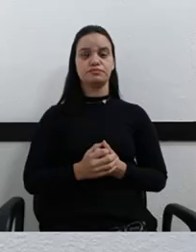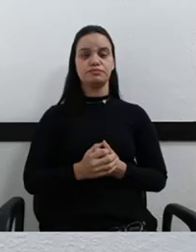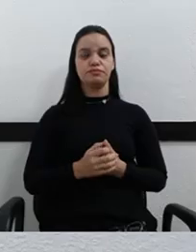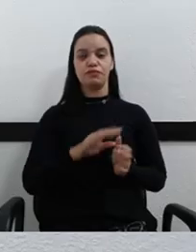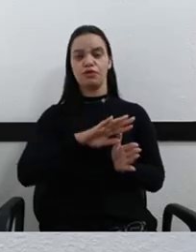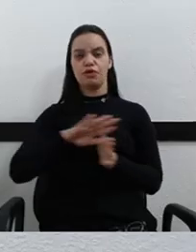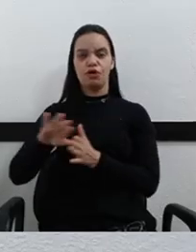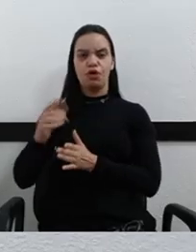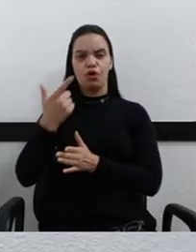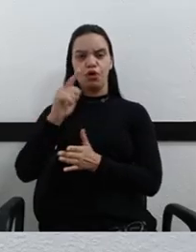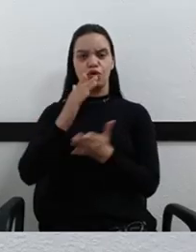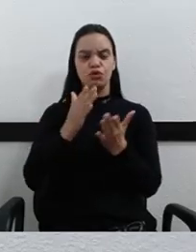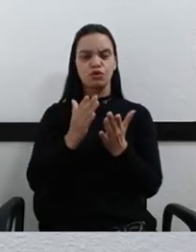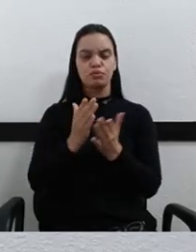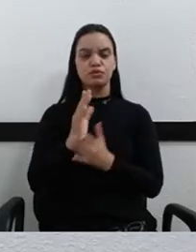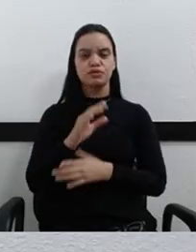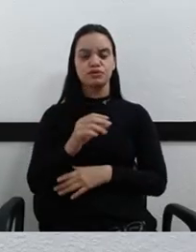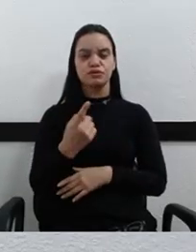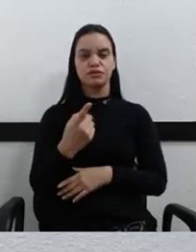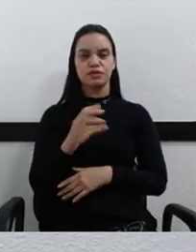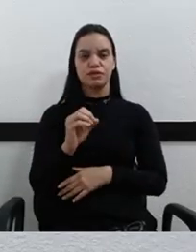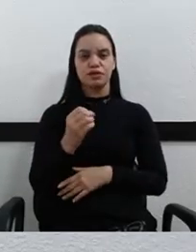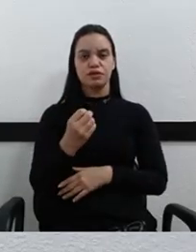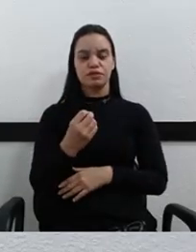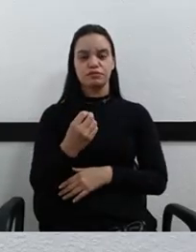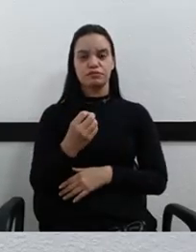Próximo processo é o processo SEI